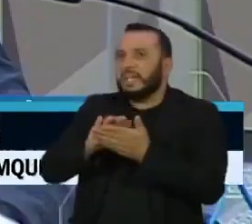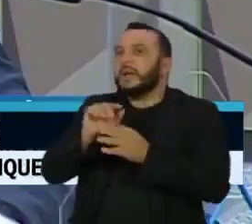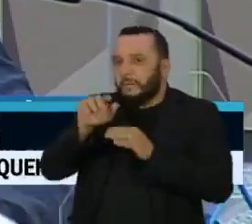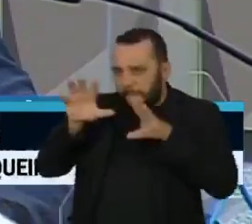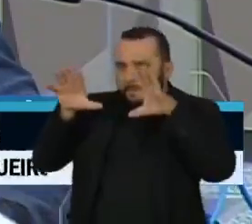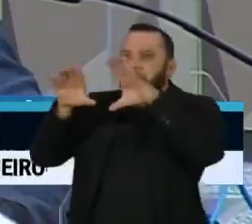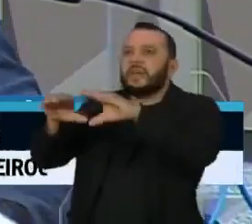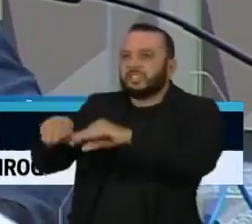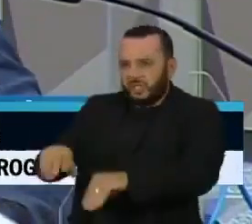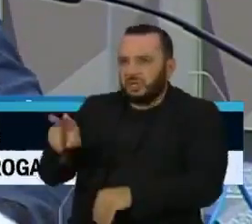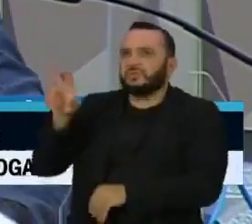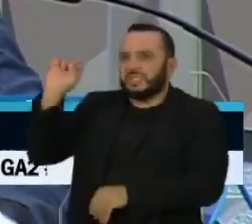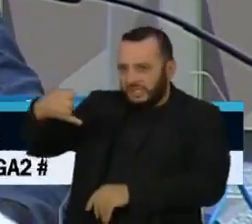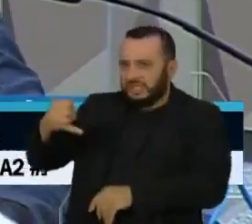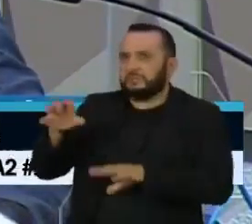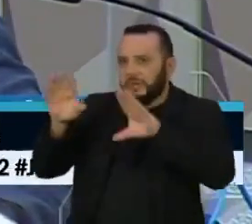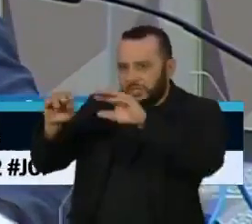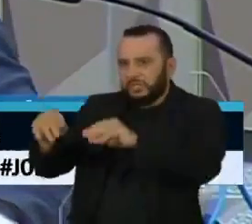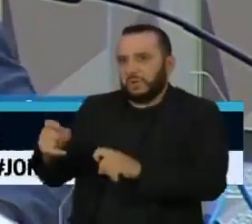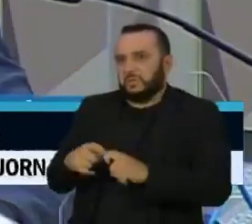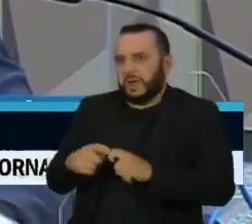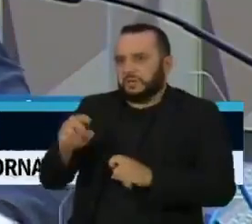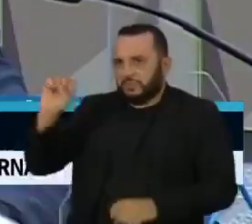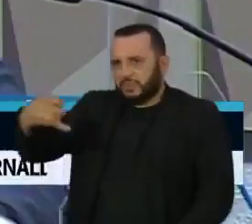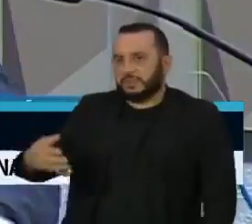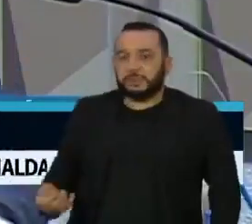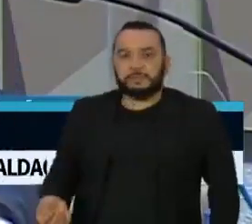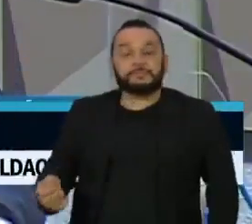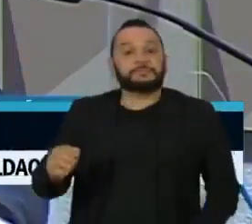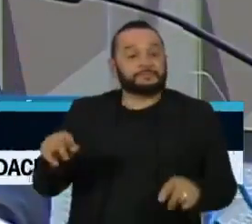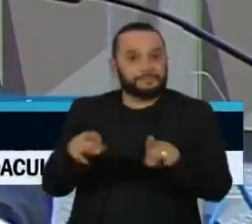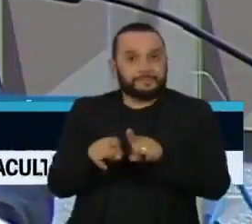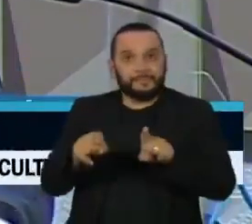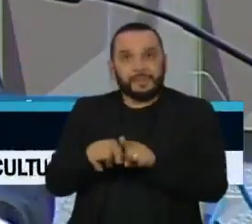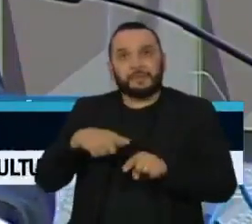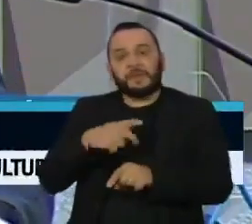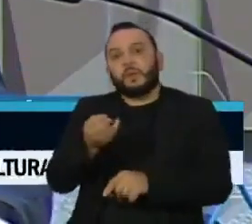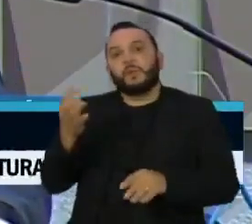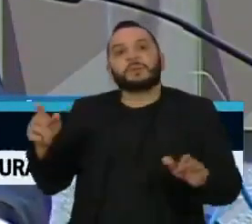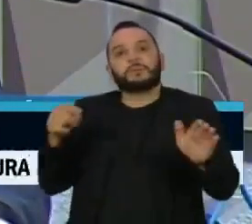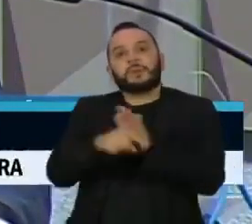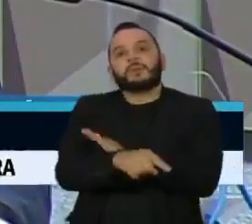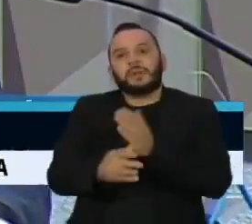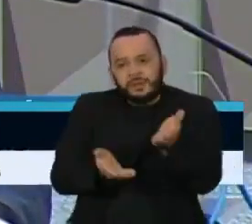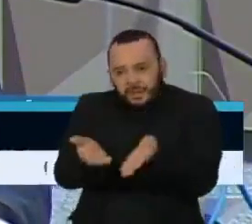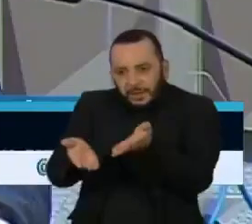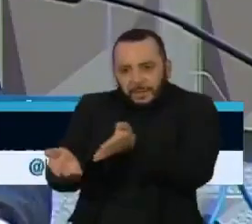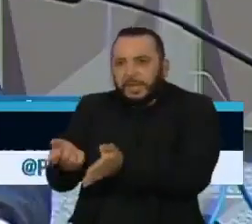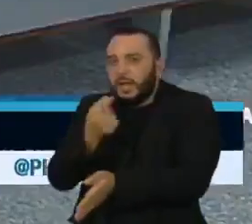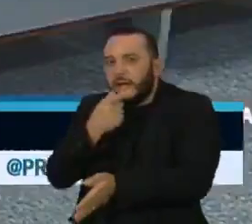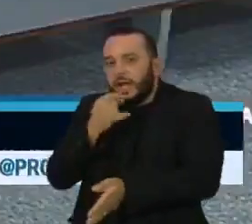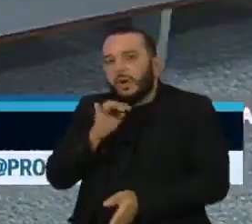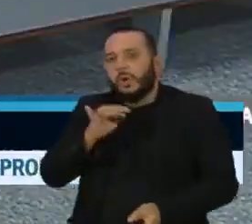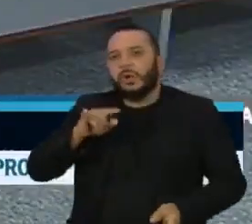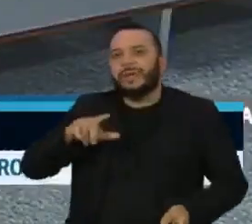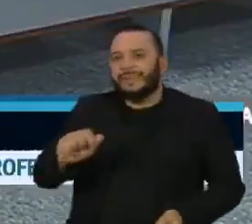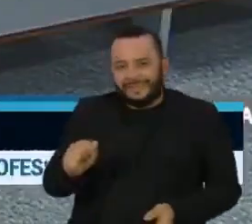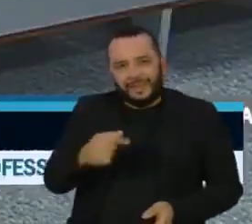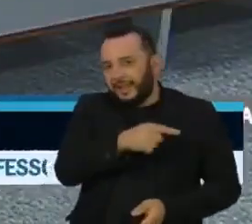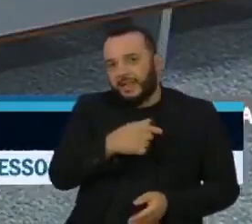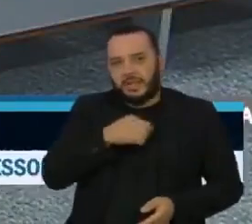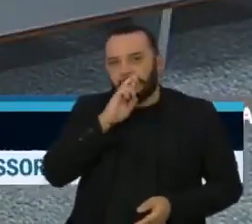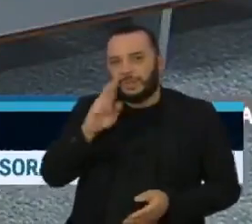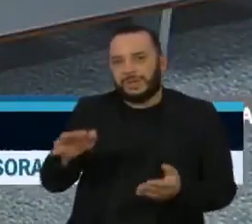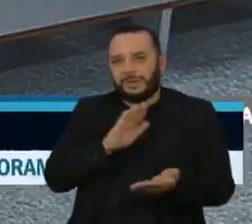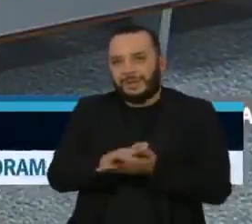adulteraram a planilha. O diretor executivo se esquivou de responder sobre o tratamento precoce na Prevent Senior. Mas, durante